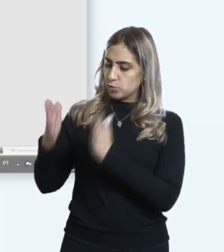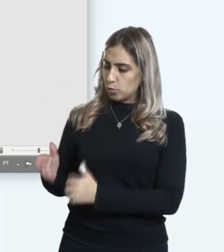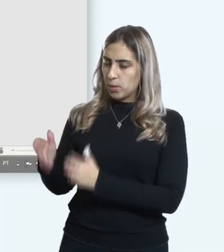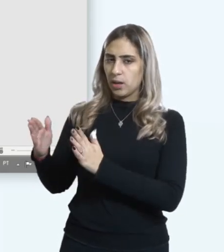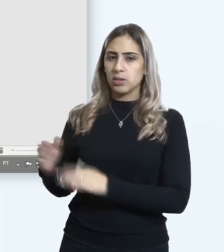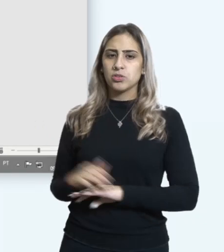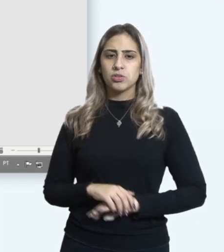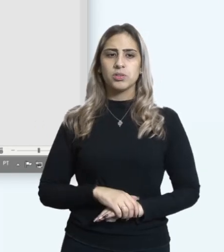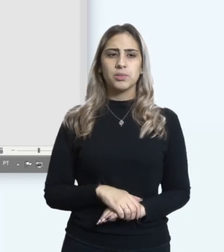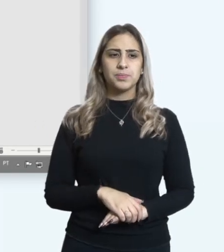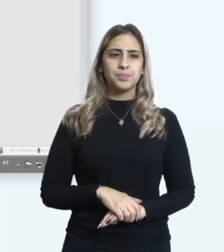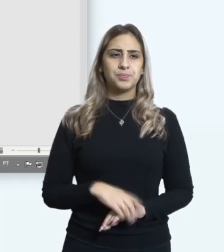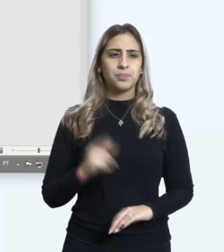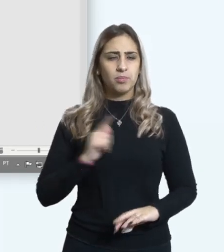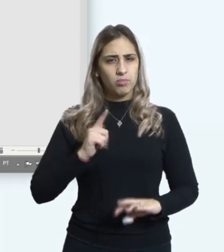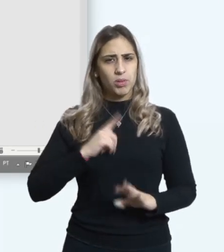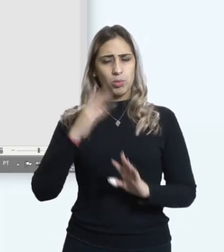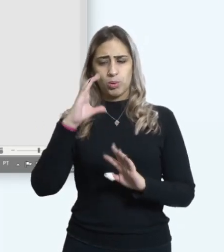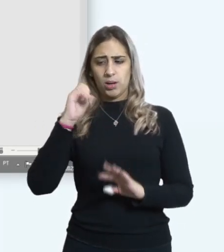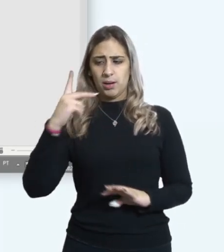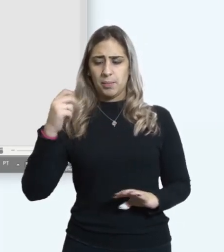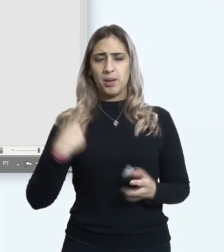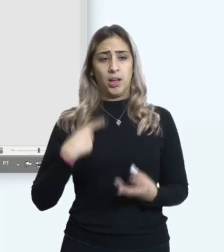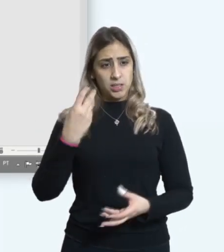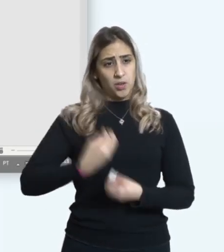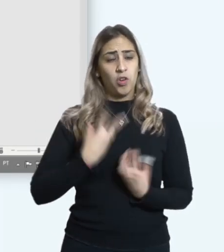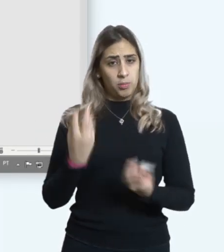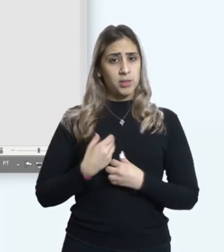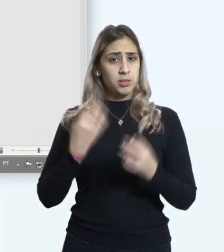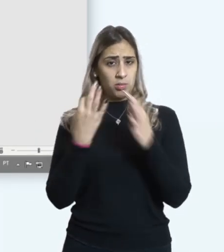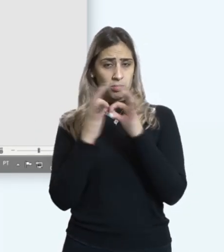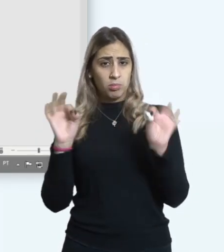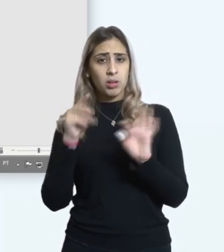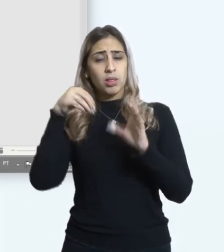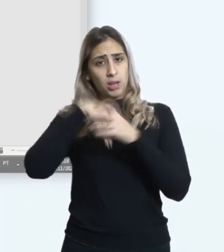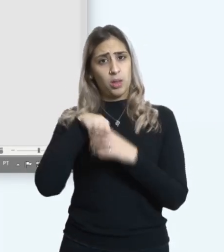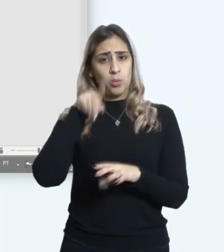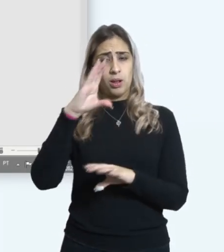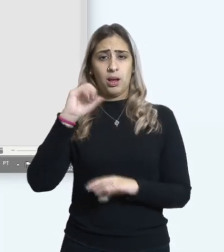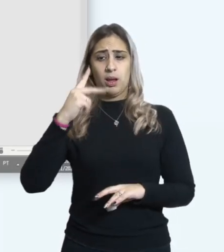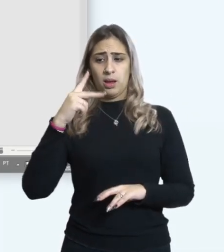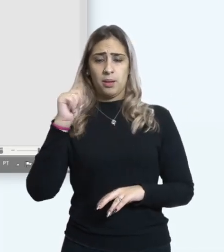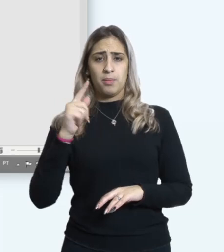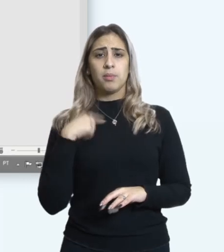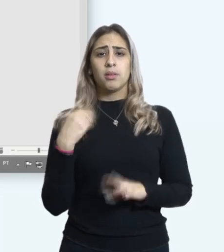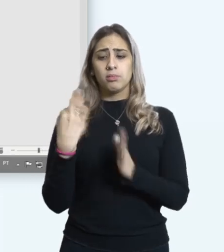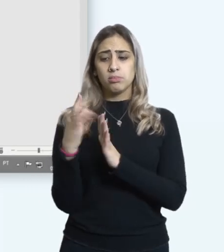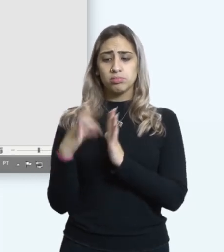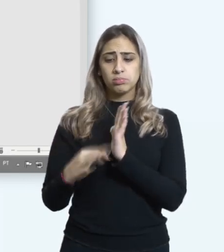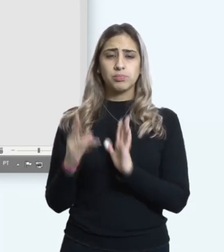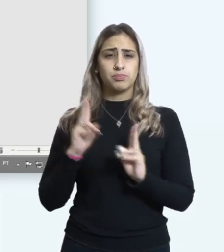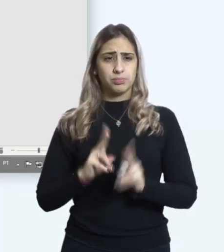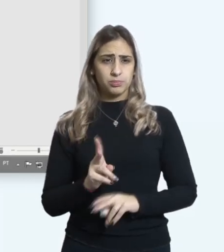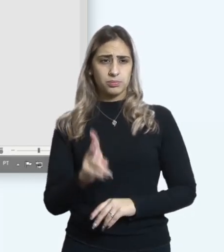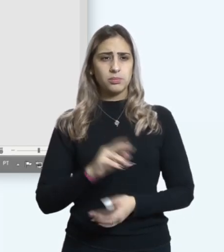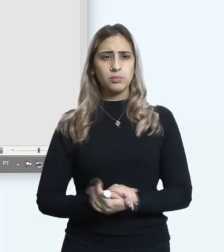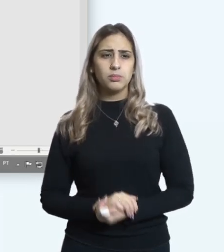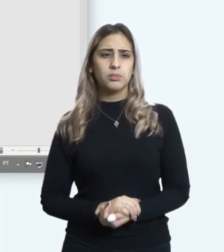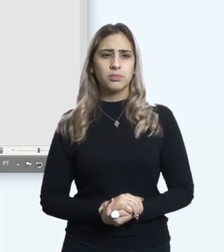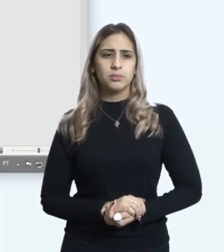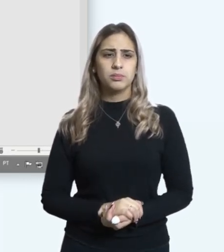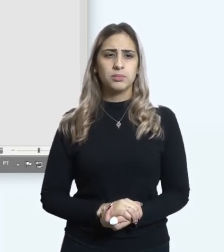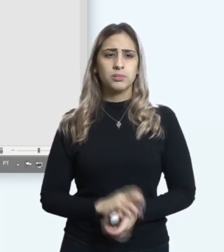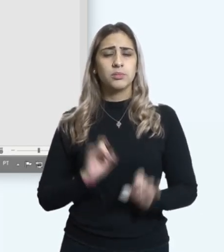na capa, essas informações estão constando na capa, Aprender Sempre, volume 3,